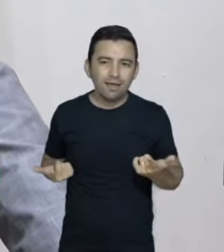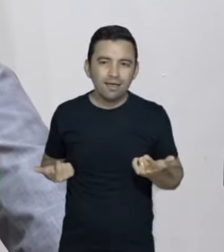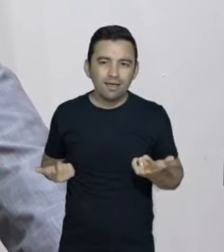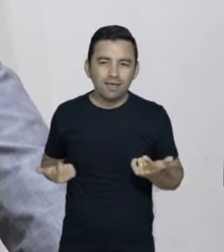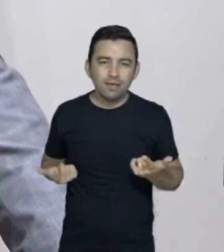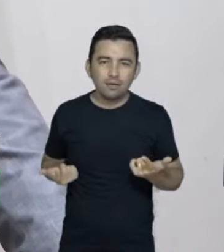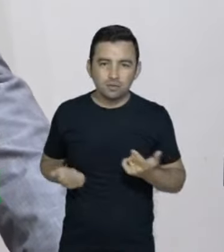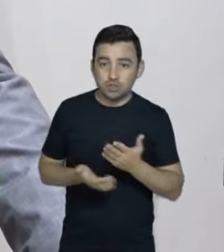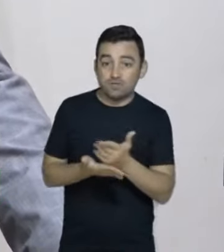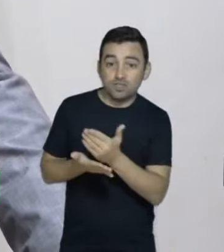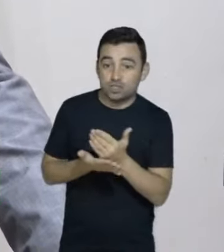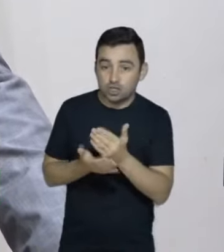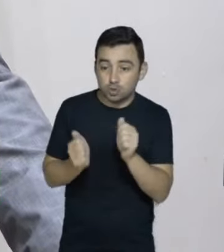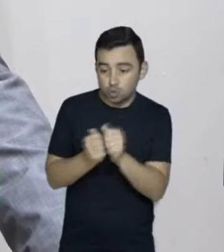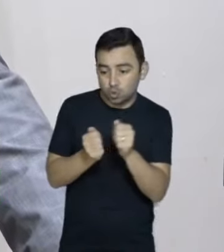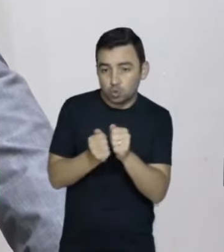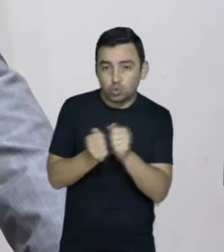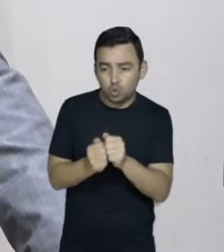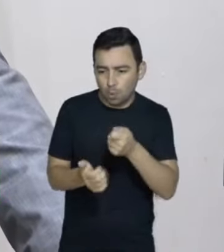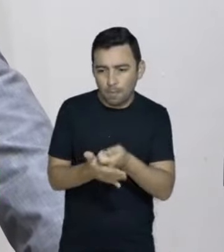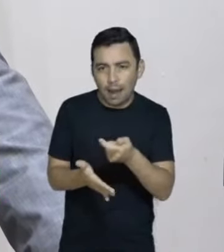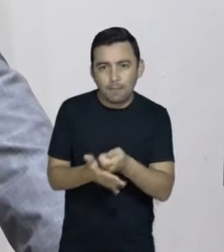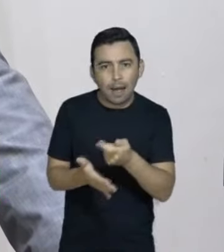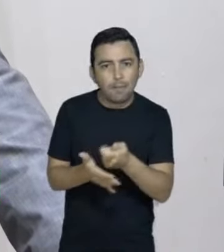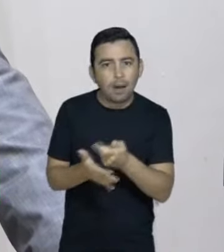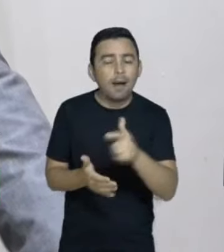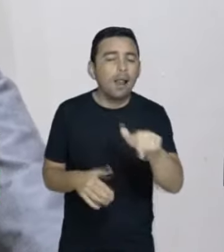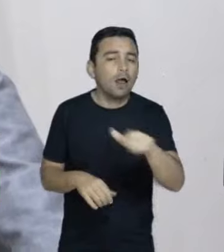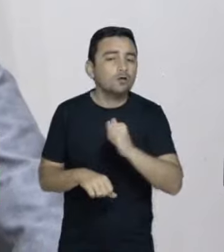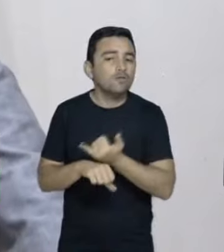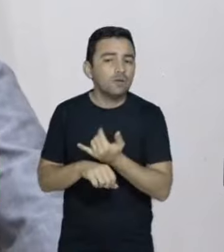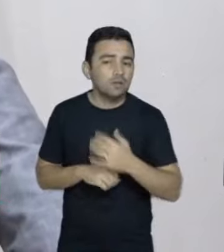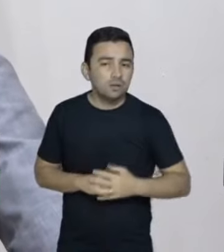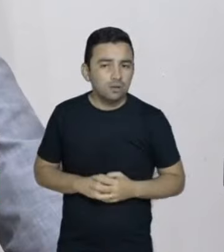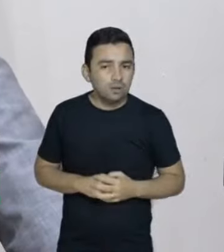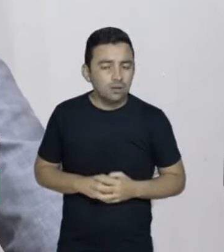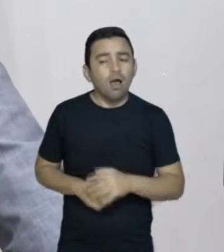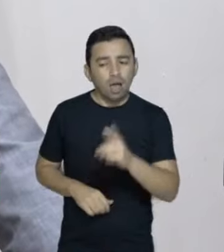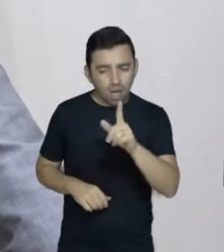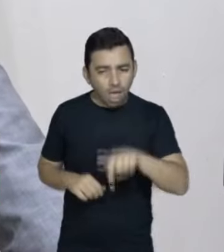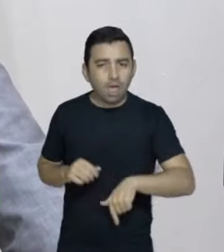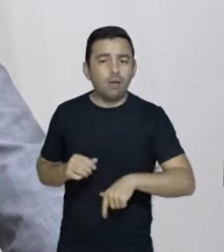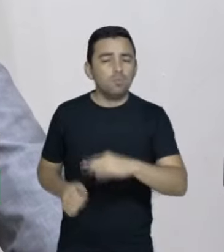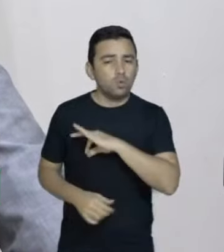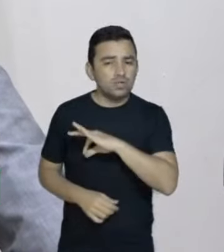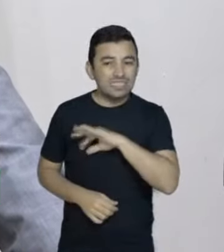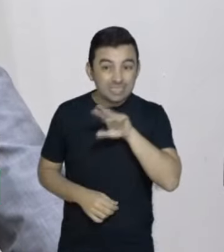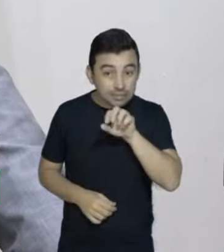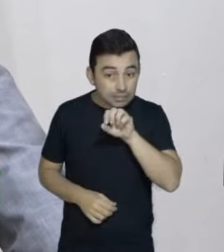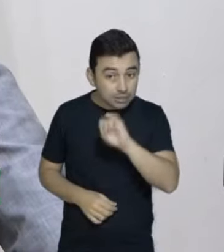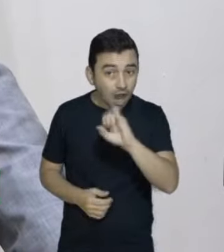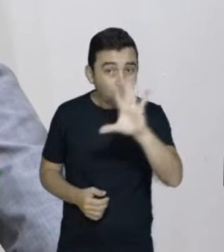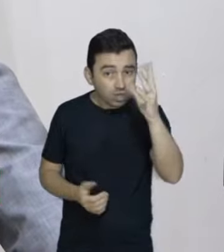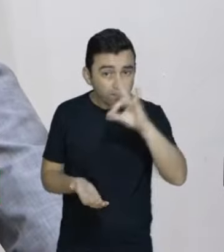outros municípios e outro estado pagando essa conta. Então, virou caso de polícia mesmo. E se isso estiver acontecendo,